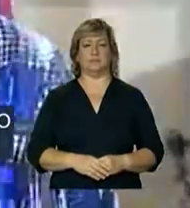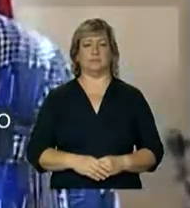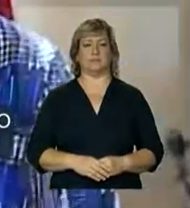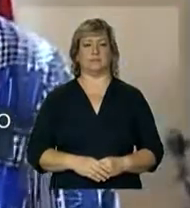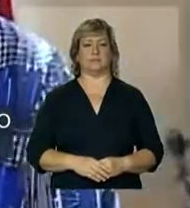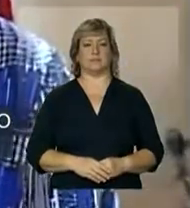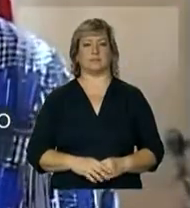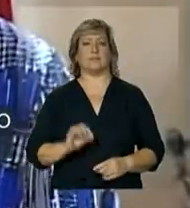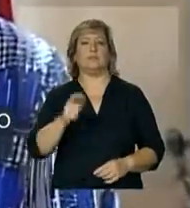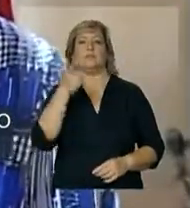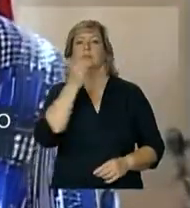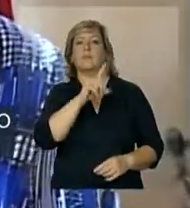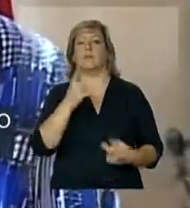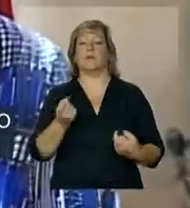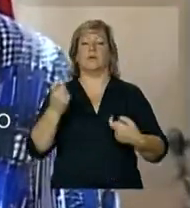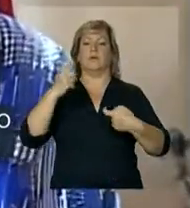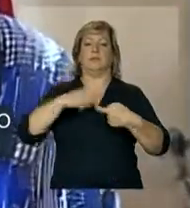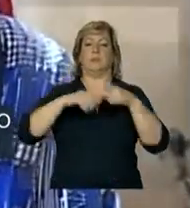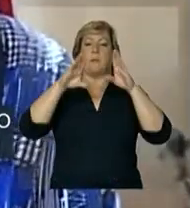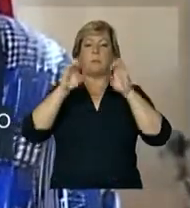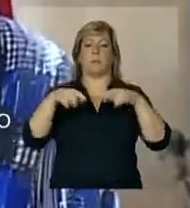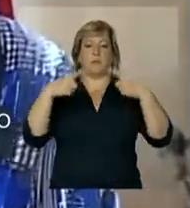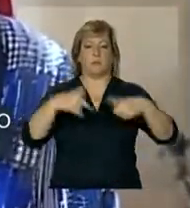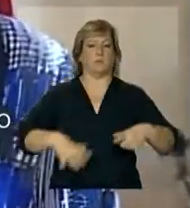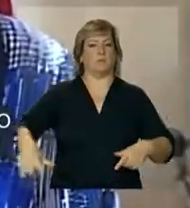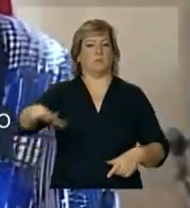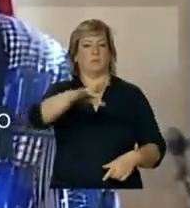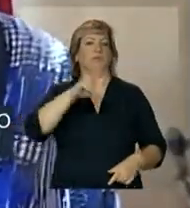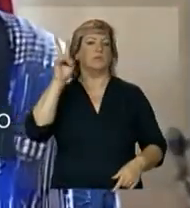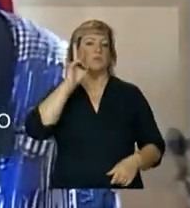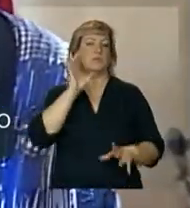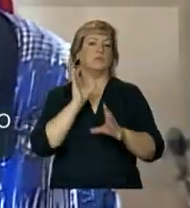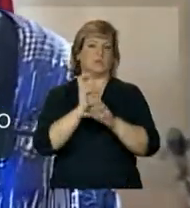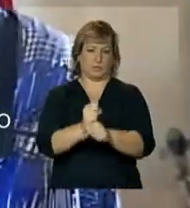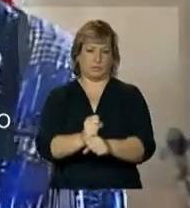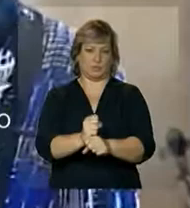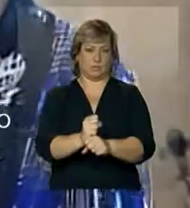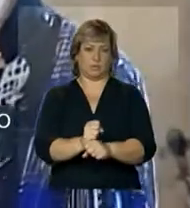objeto da recuperação no Parque das Cidades Históricas.